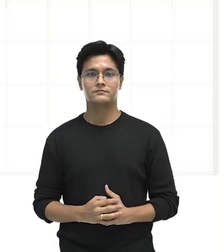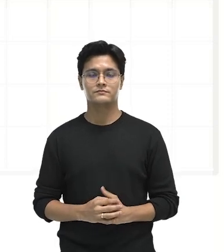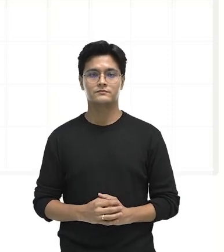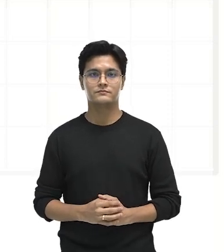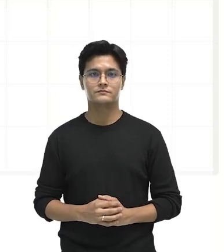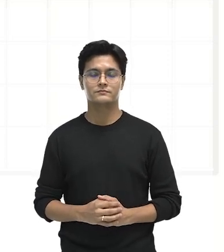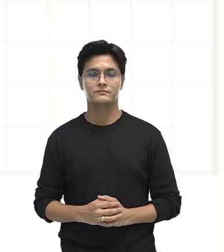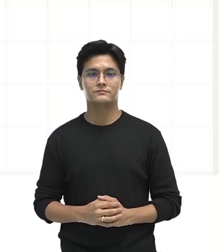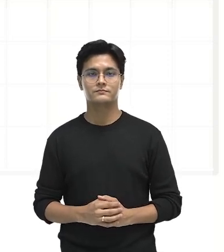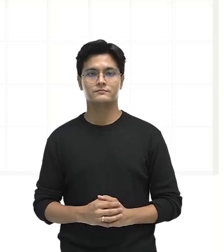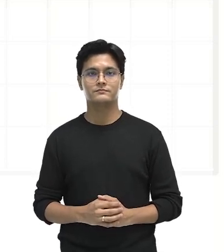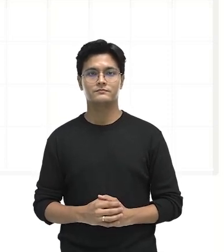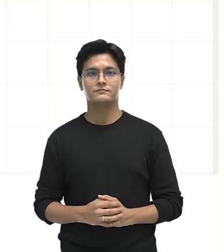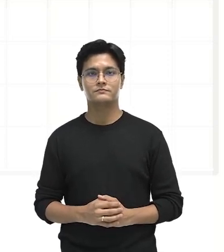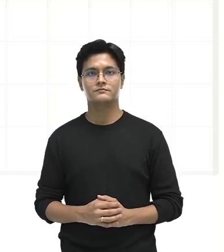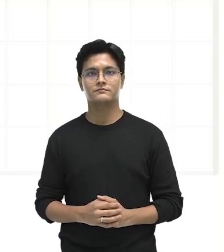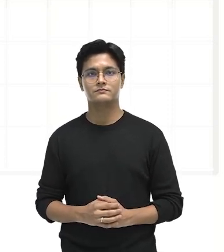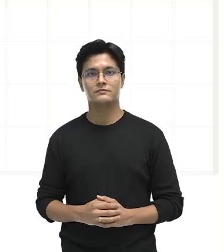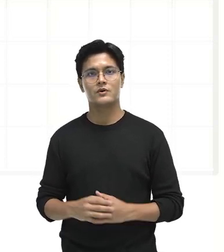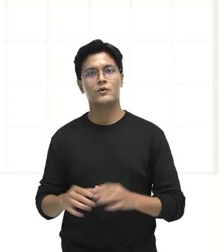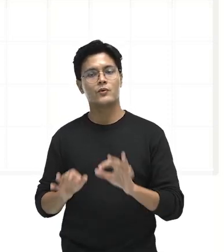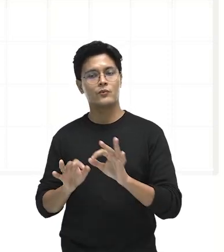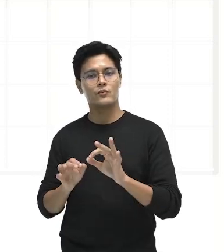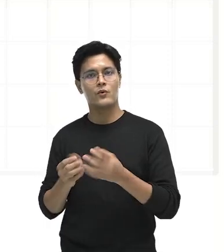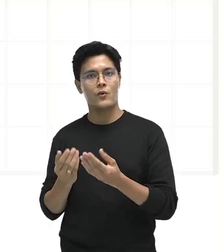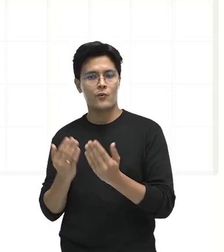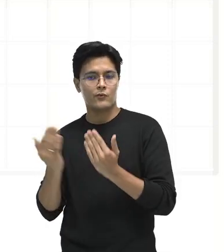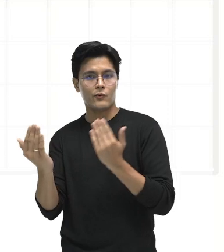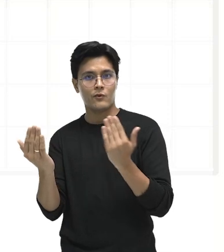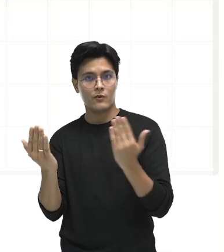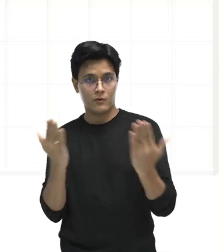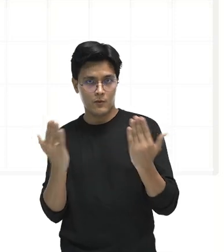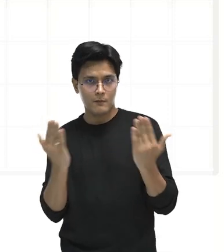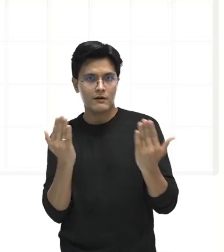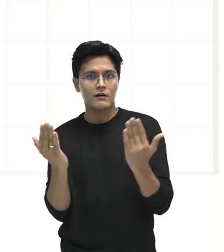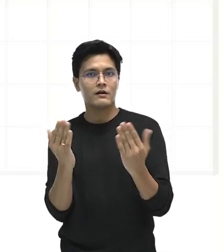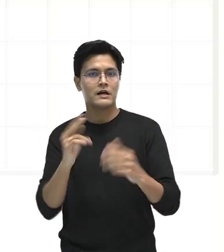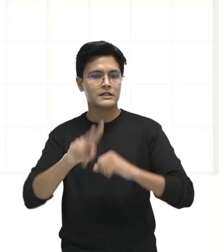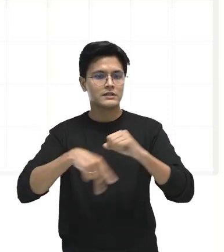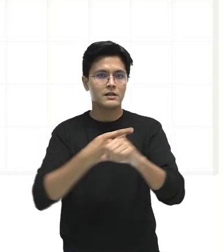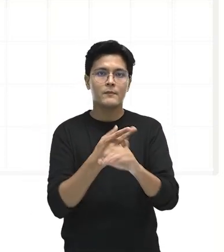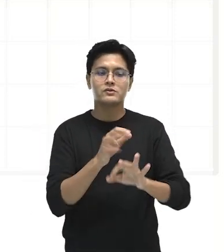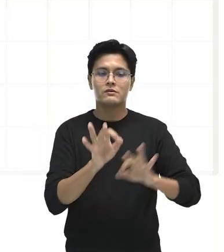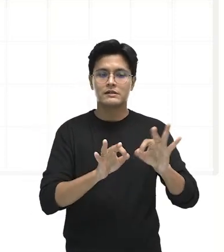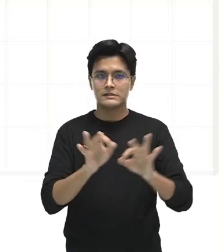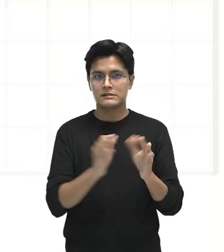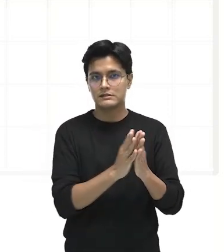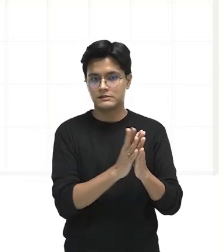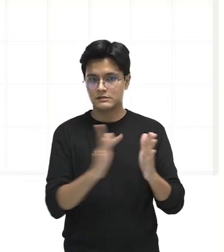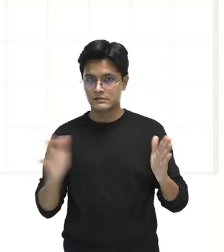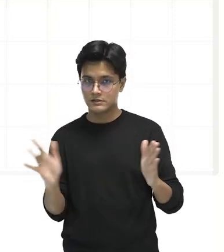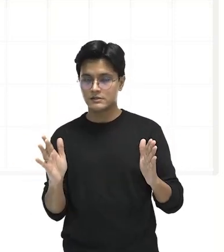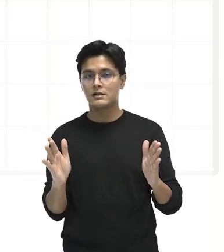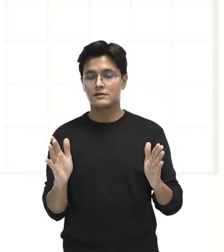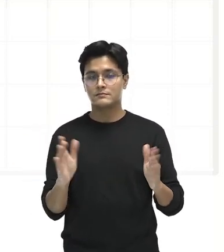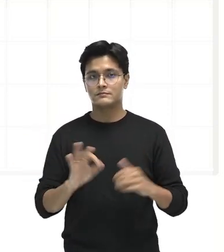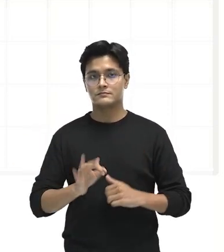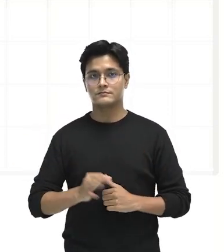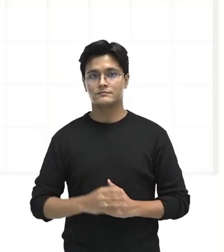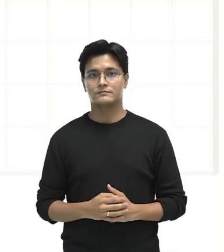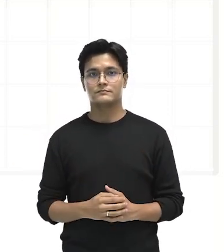depois colocar aí da menor para a maior. Então vamos lá. Eu vou comparar